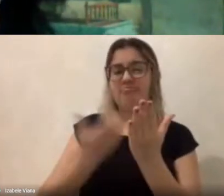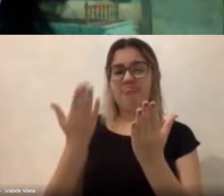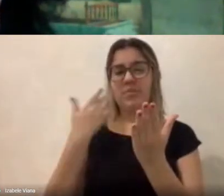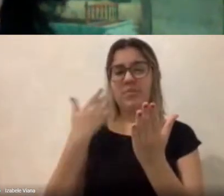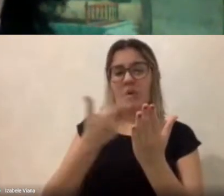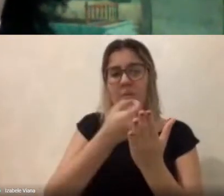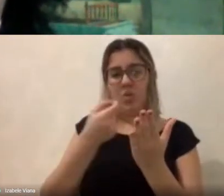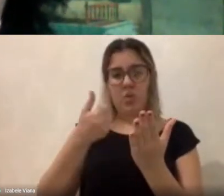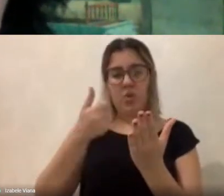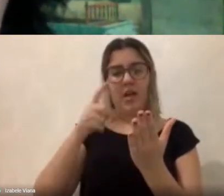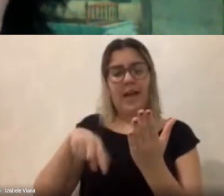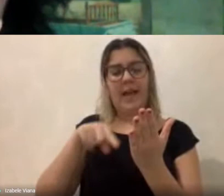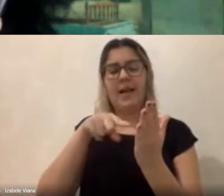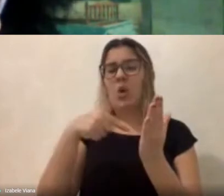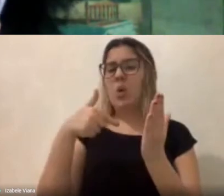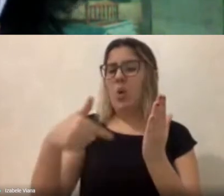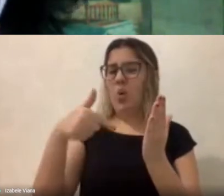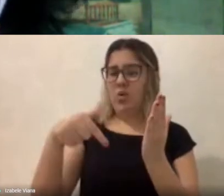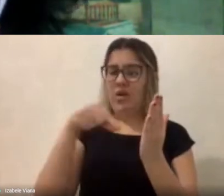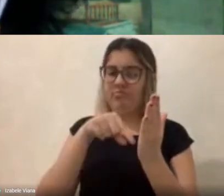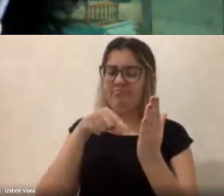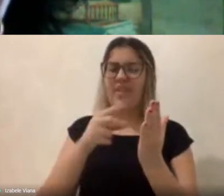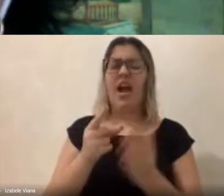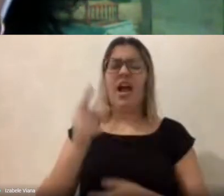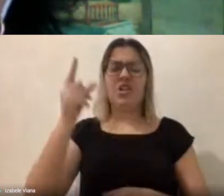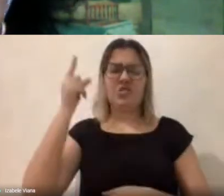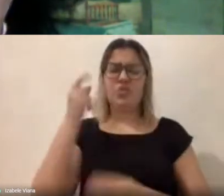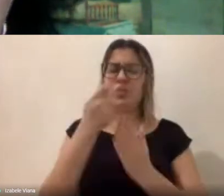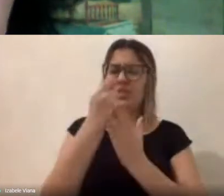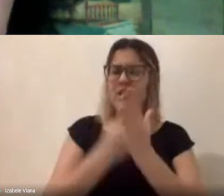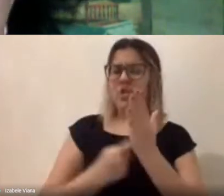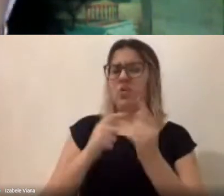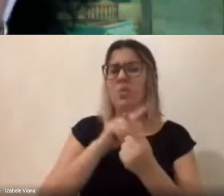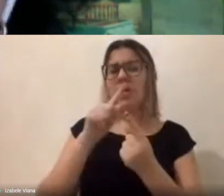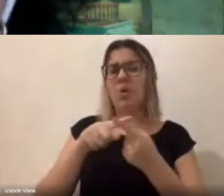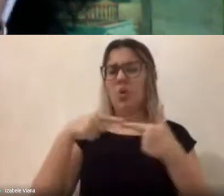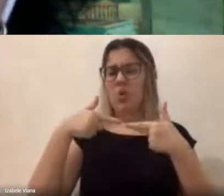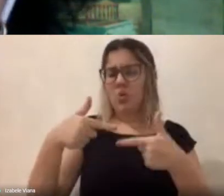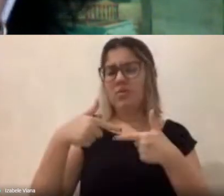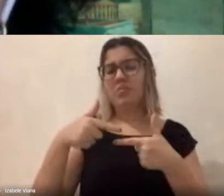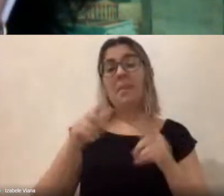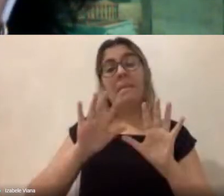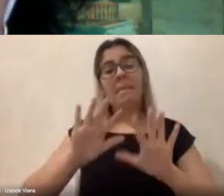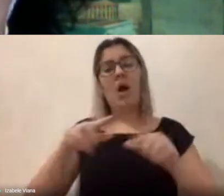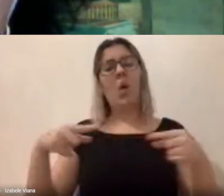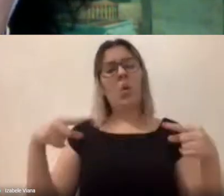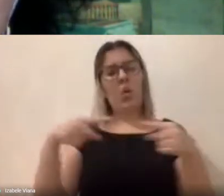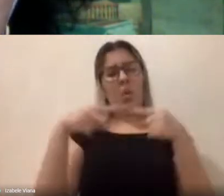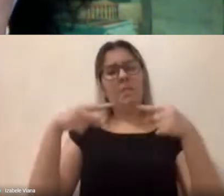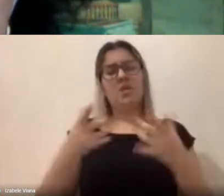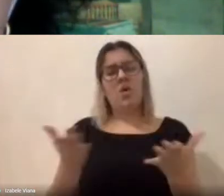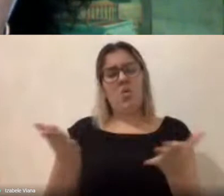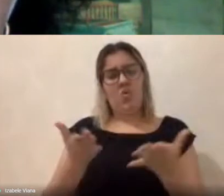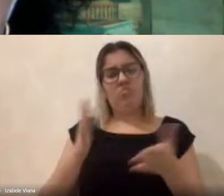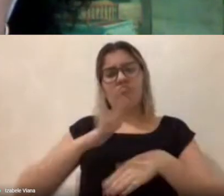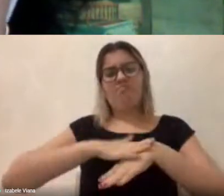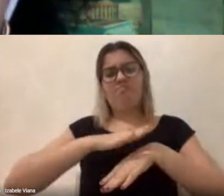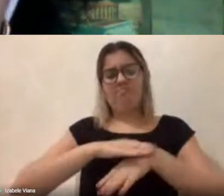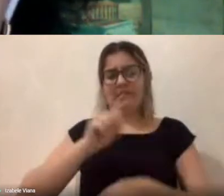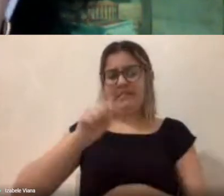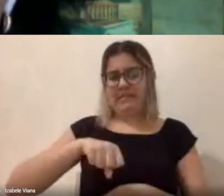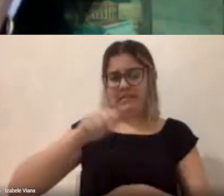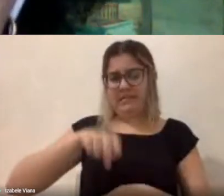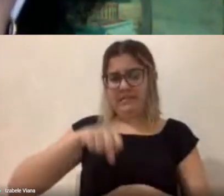ainda muito, acho que muito atual, como provocador. Talvez algumas pessoas aqui não